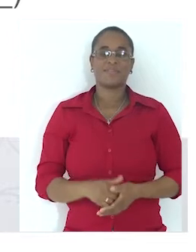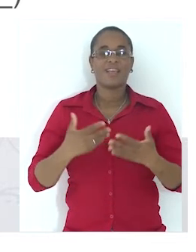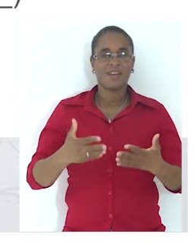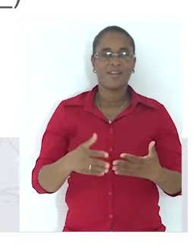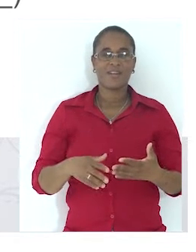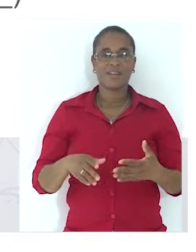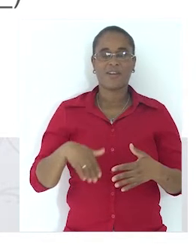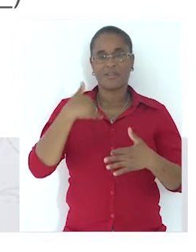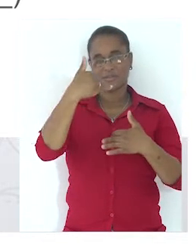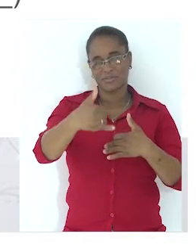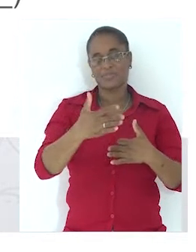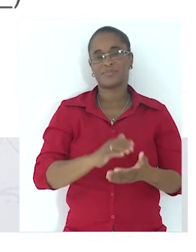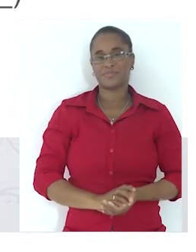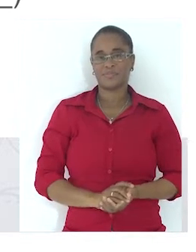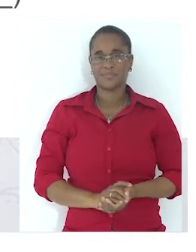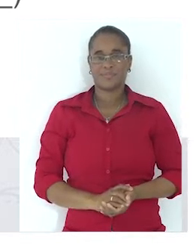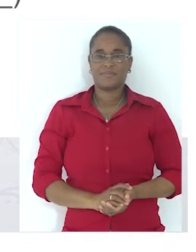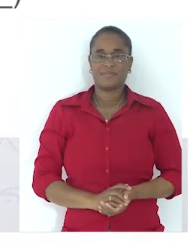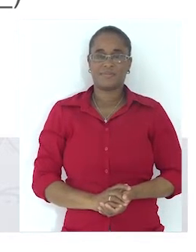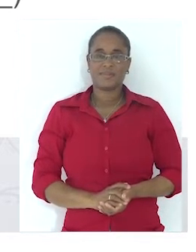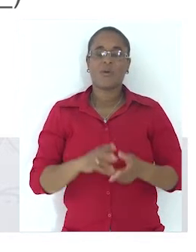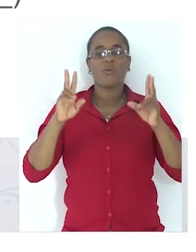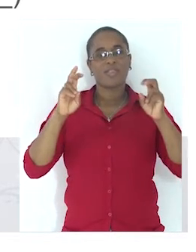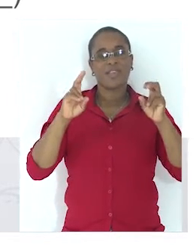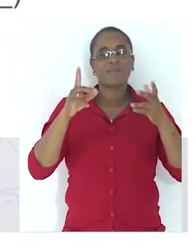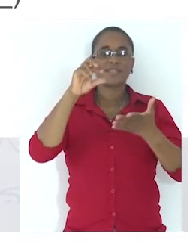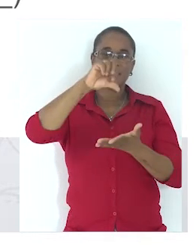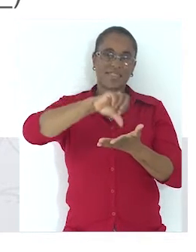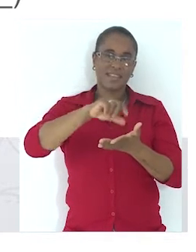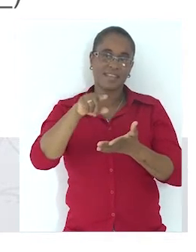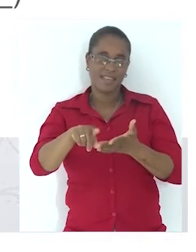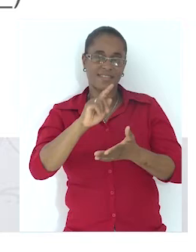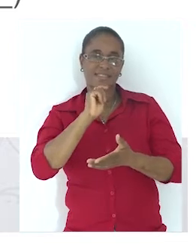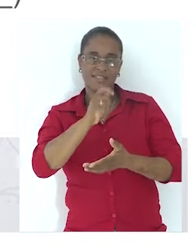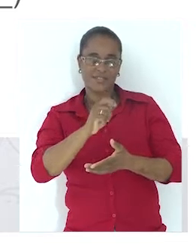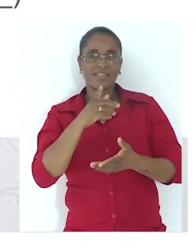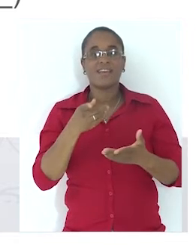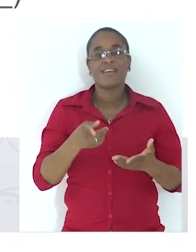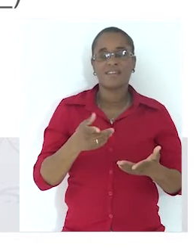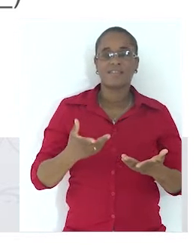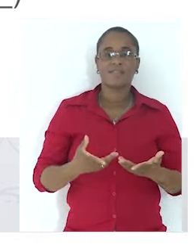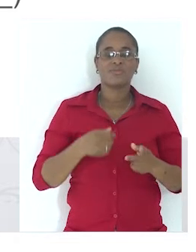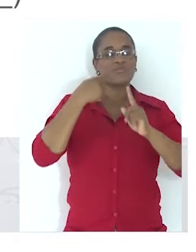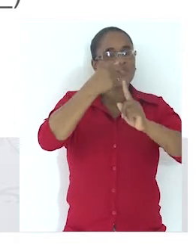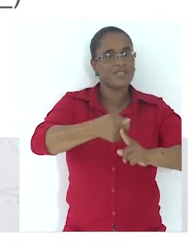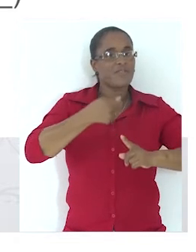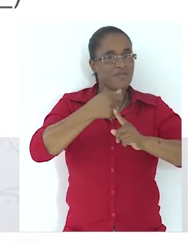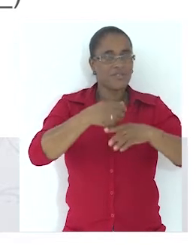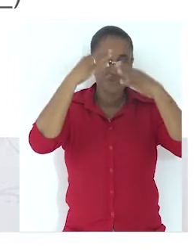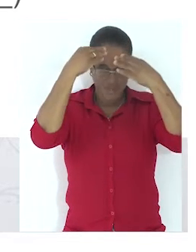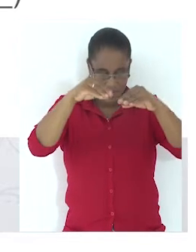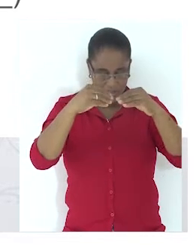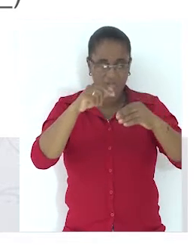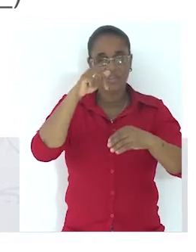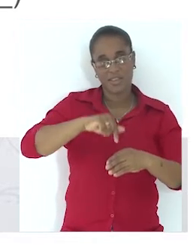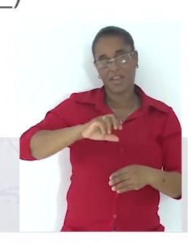Passamos para frente. O tema central desta entrevista é os desafios de ensino